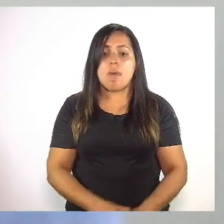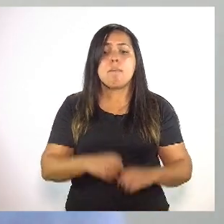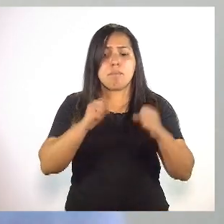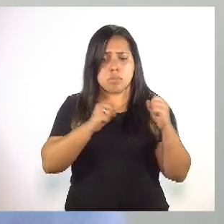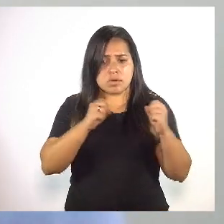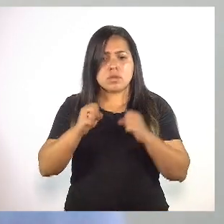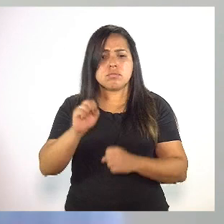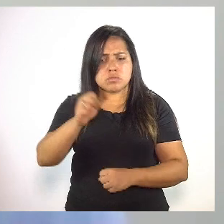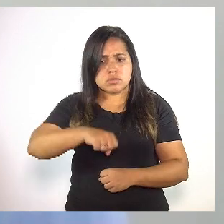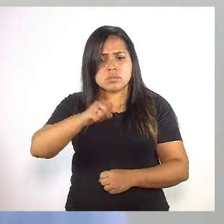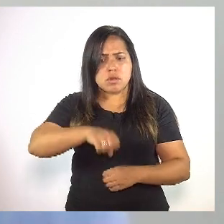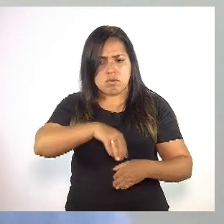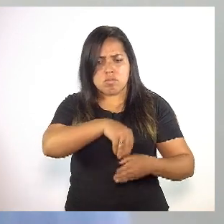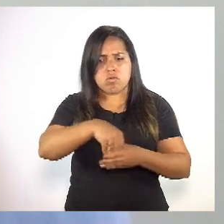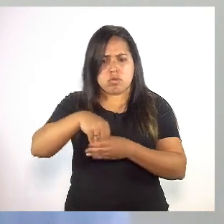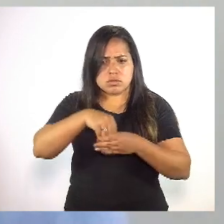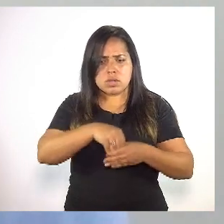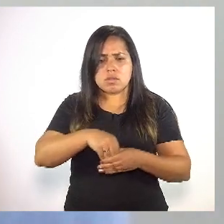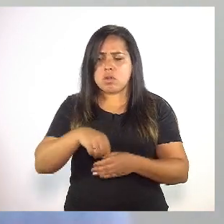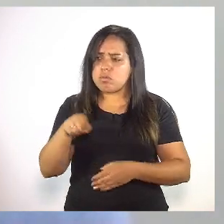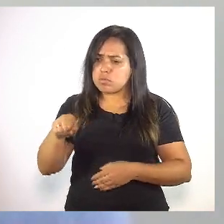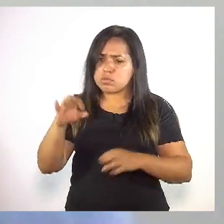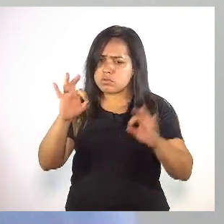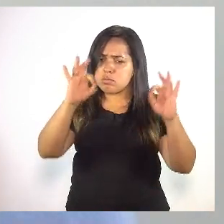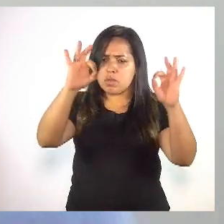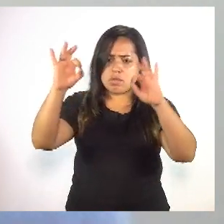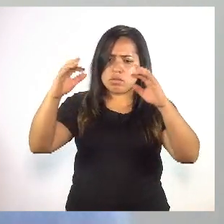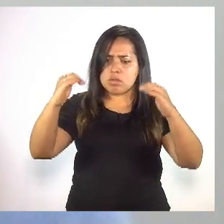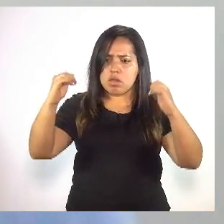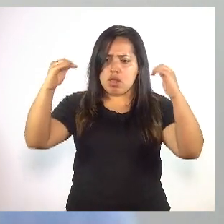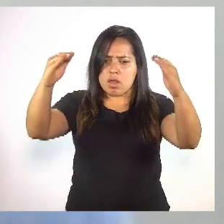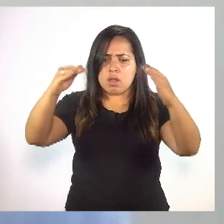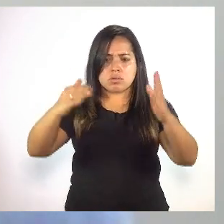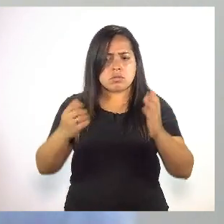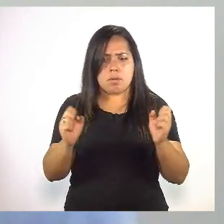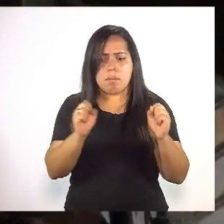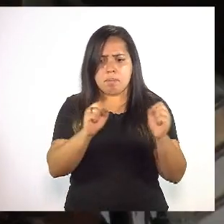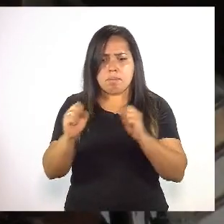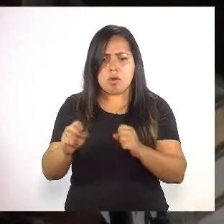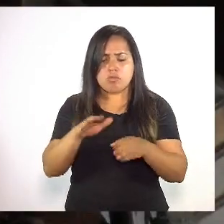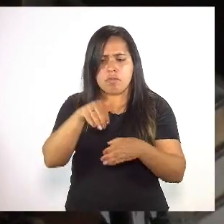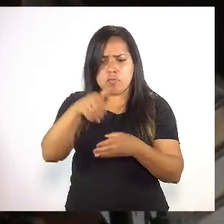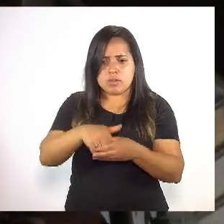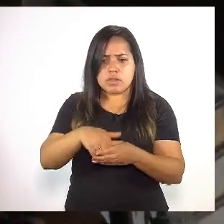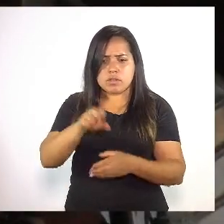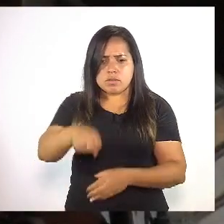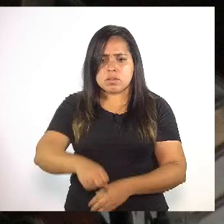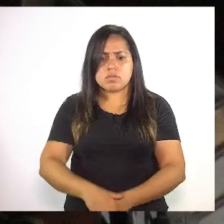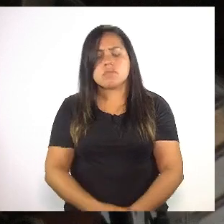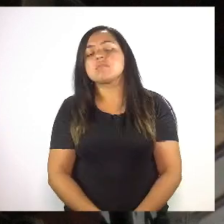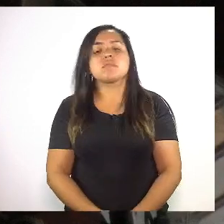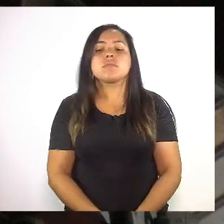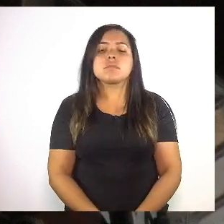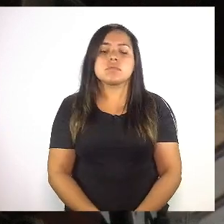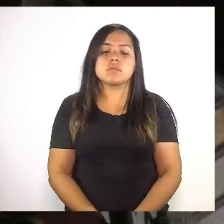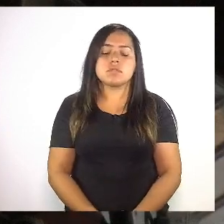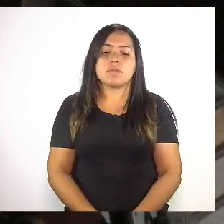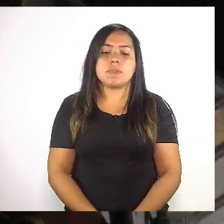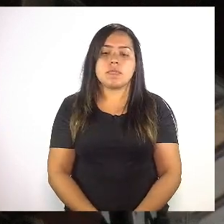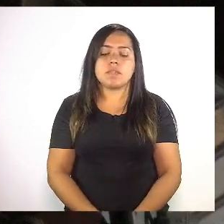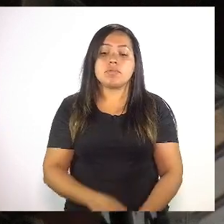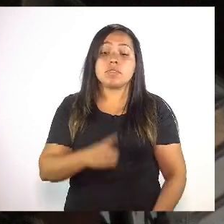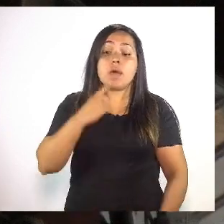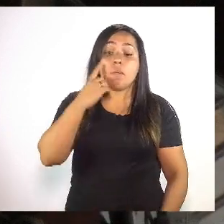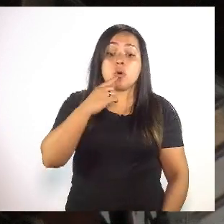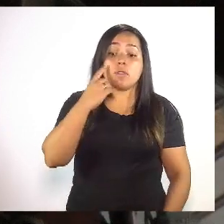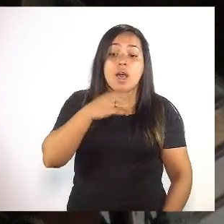colocar em votação, como Vossa Excelência está encaminhando, em discussão e em votação. Então, vou colocar em votação. Os deputados que